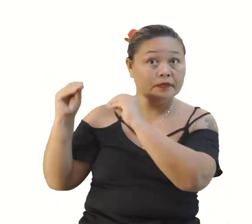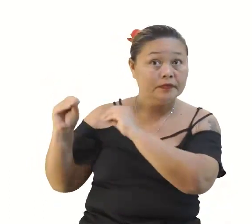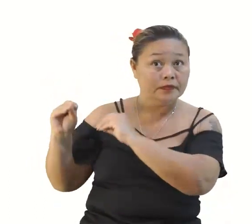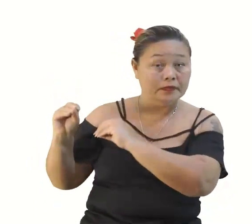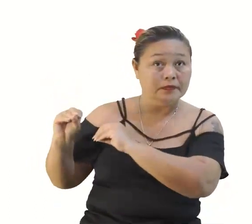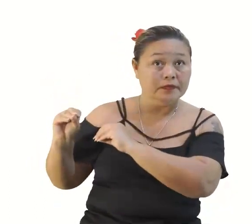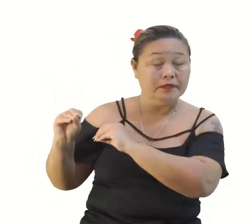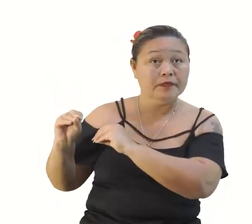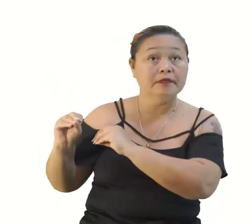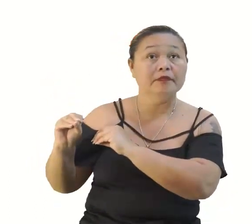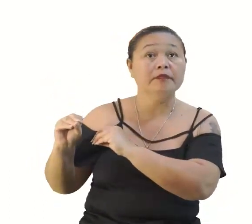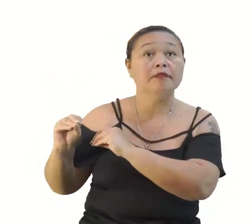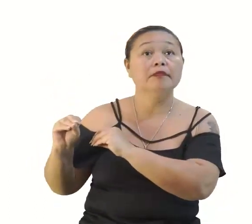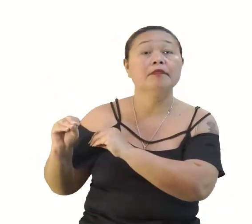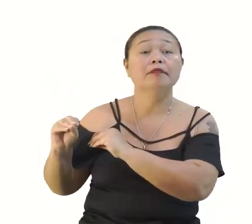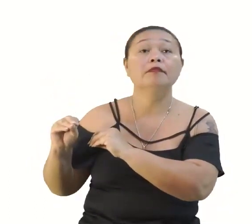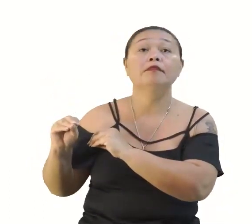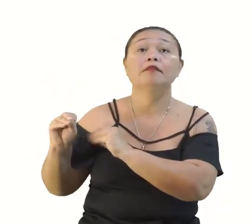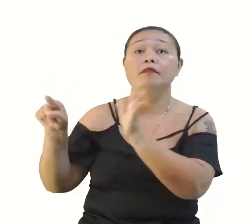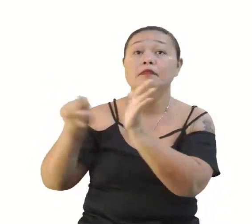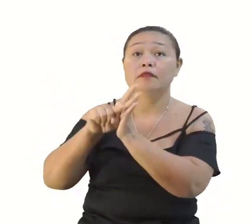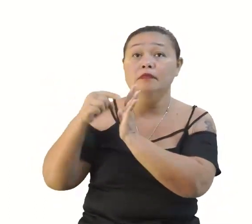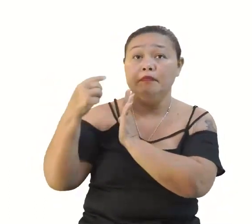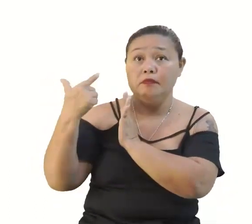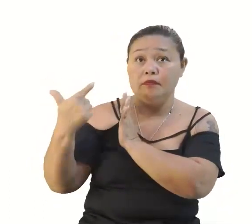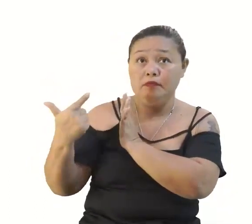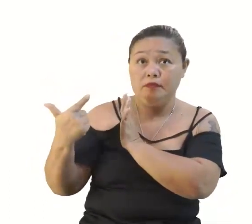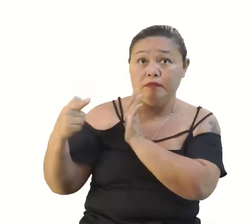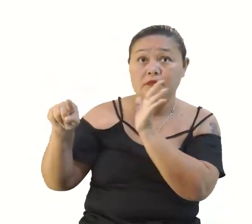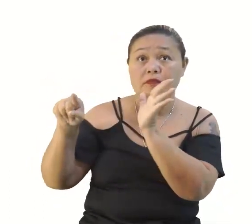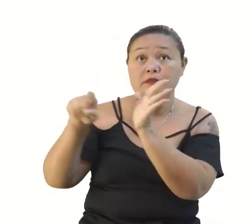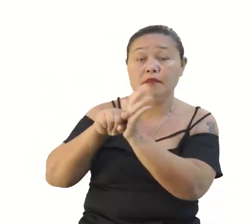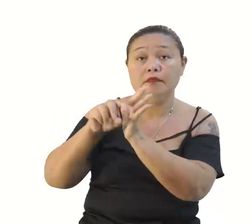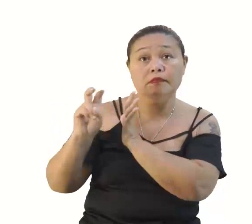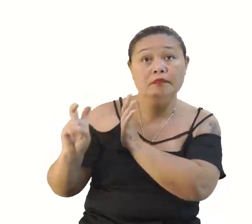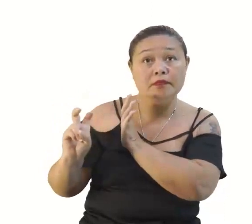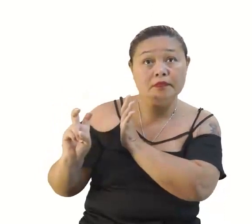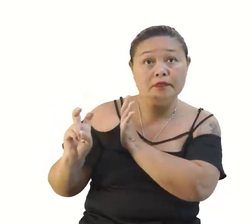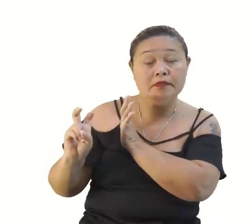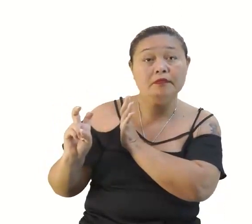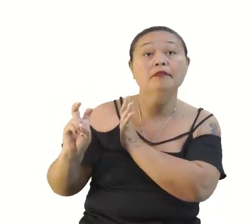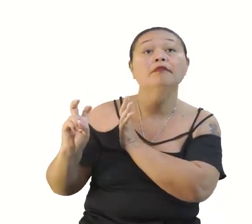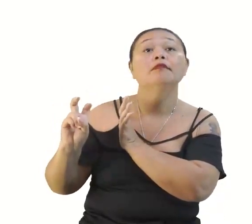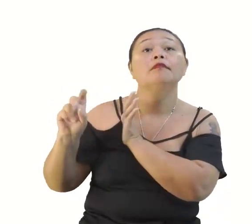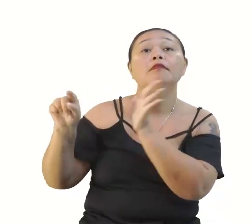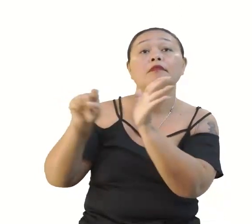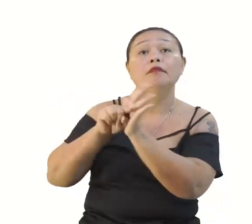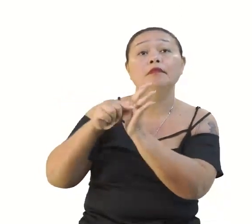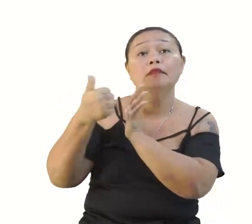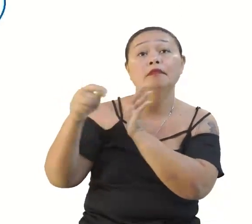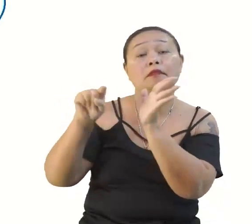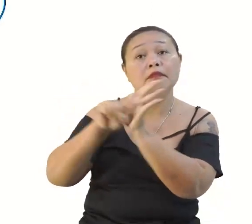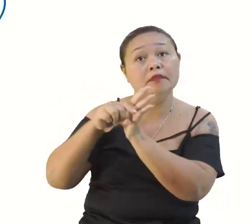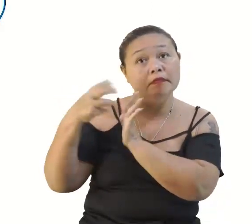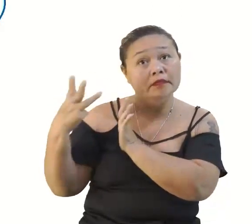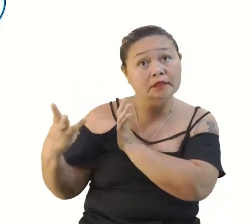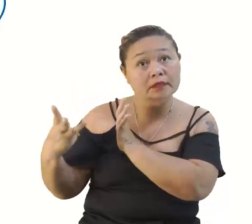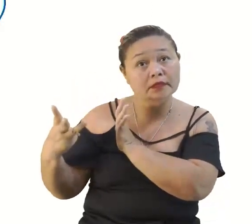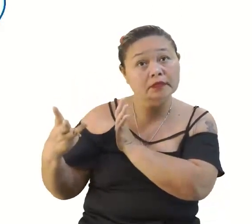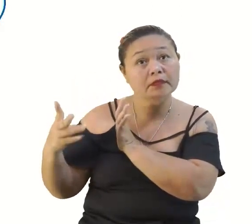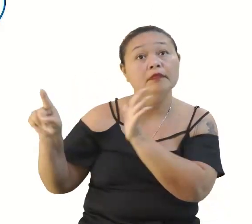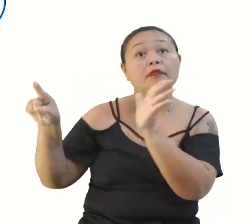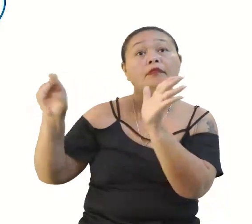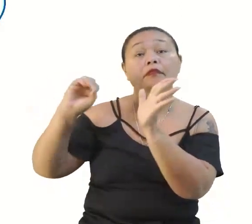Os pares ordenados são menos 2 com menos 5, menos 1 com menos com 3. menos